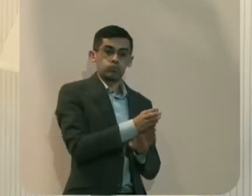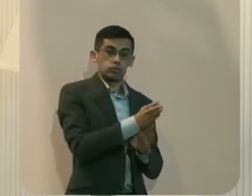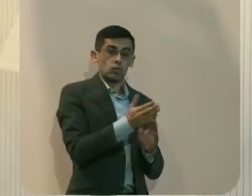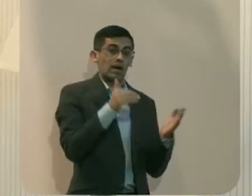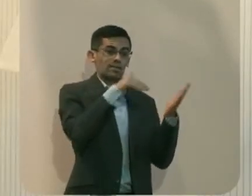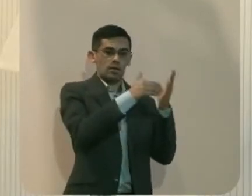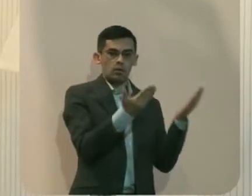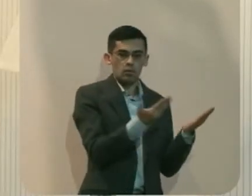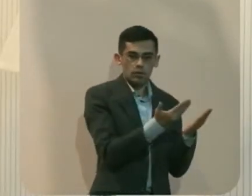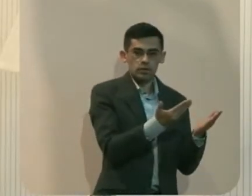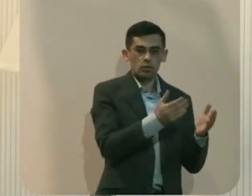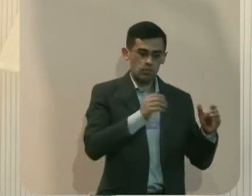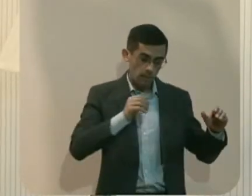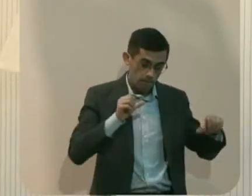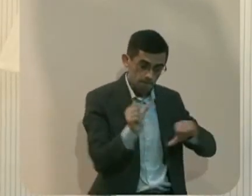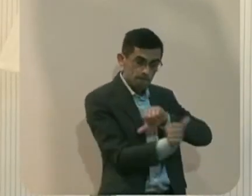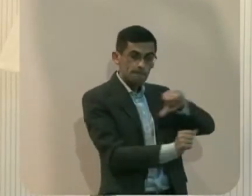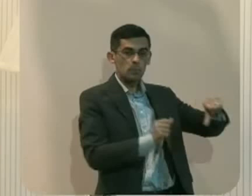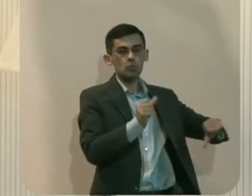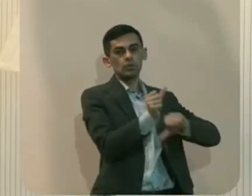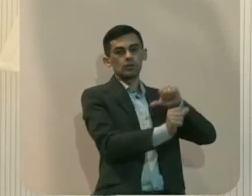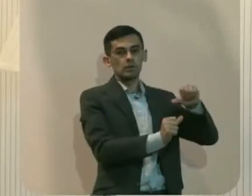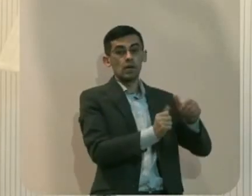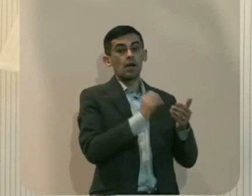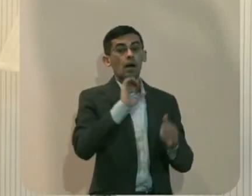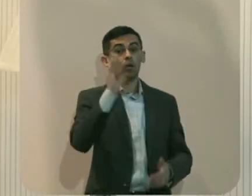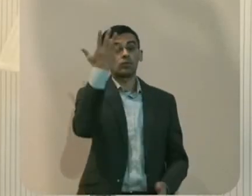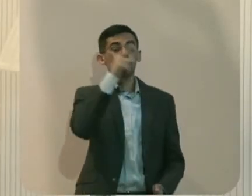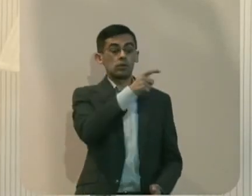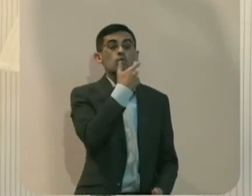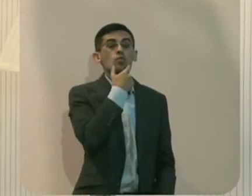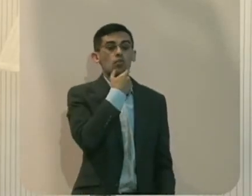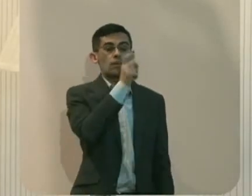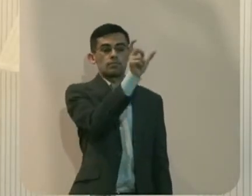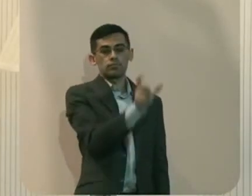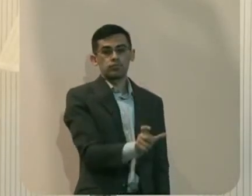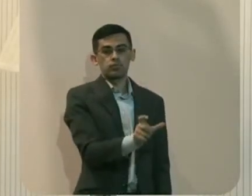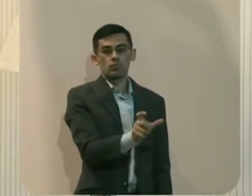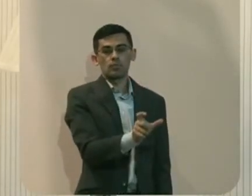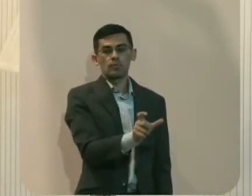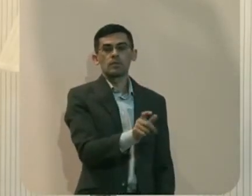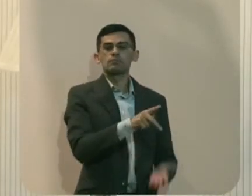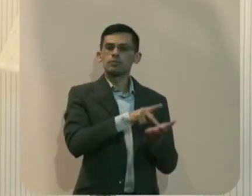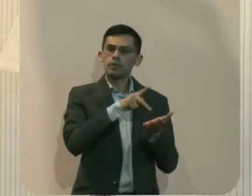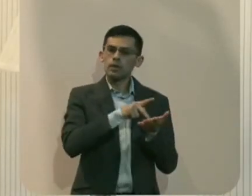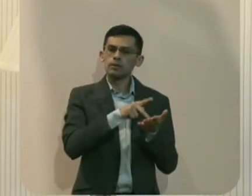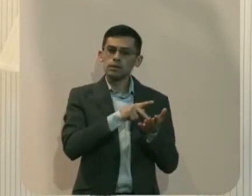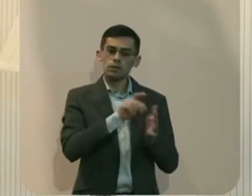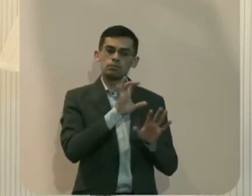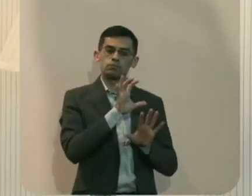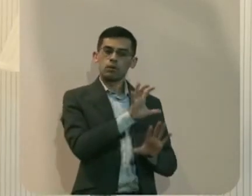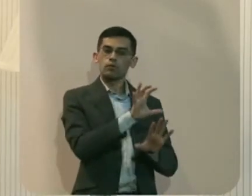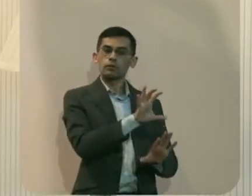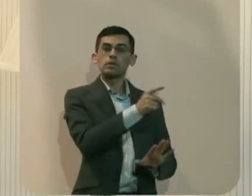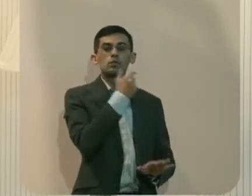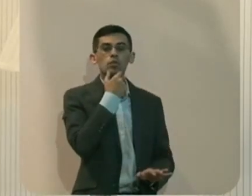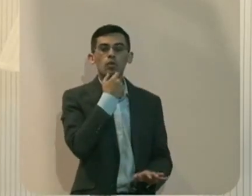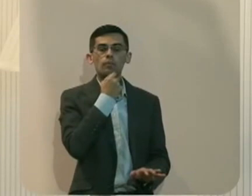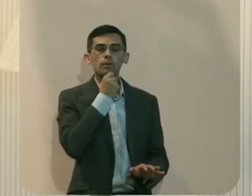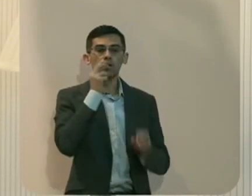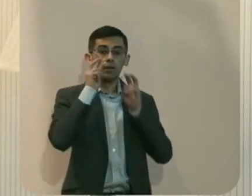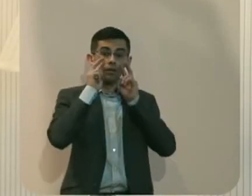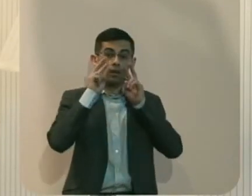hoje. Então essa grande mudança aconteceu com esse homem. E através da influência dele,